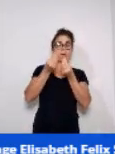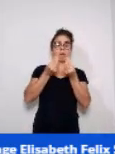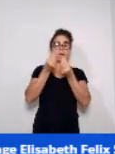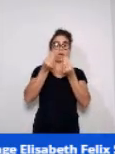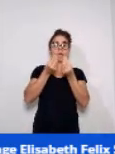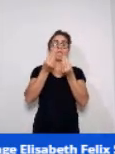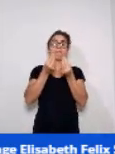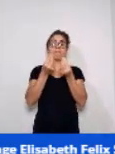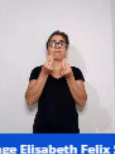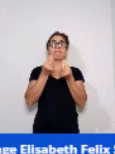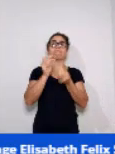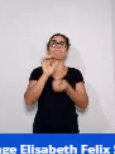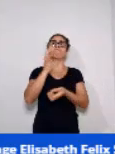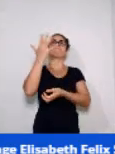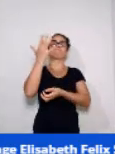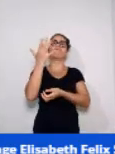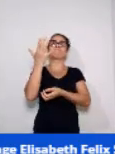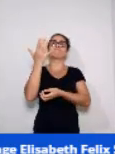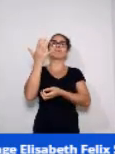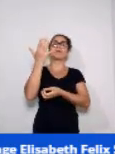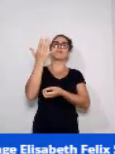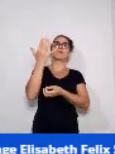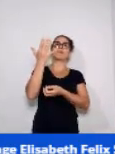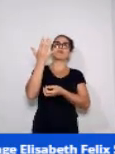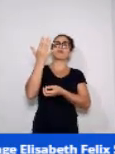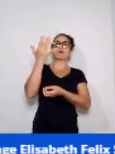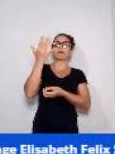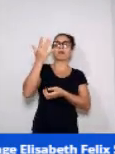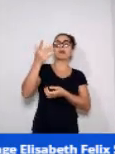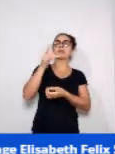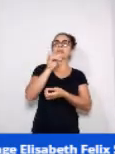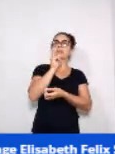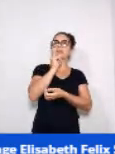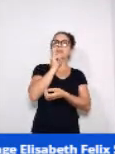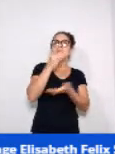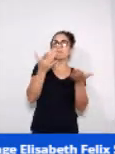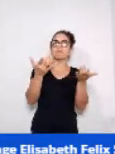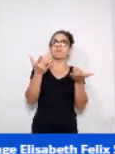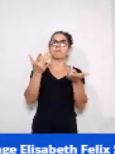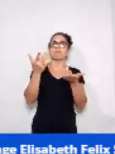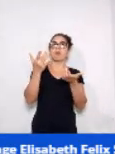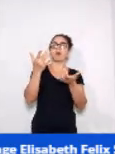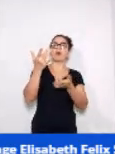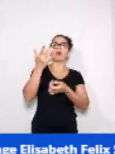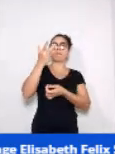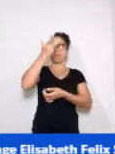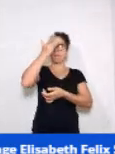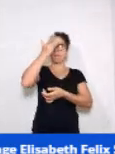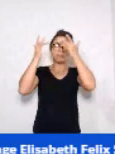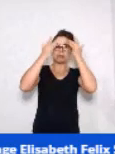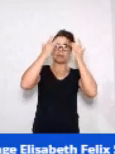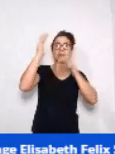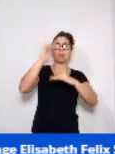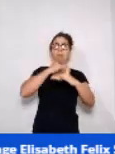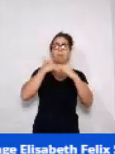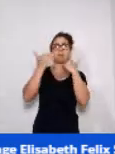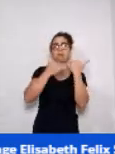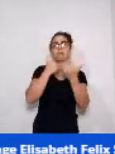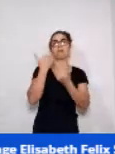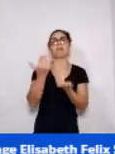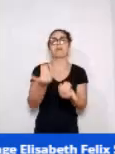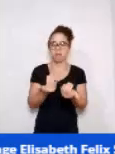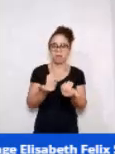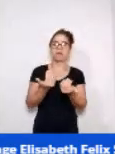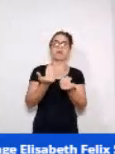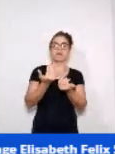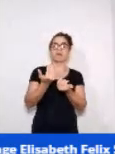situação do luto, quando começou a fazer também parte, né, dessa história, entre milhares de pessoas, envolvendo também